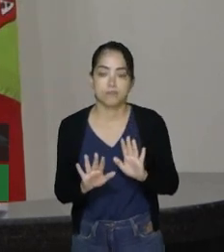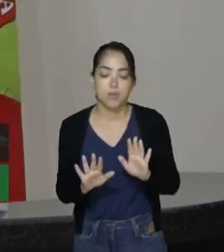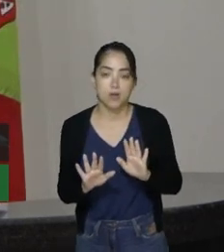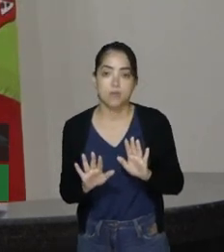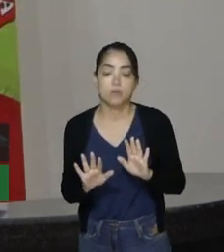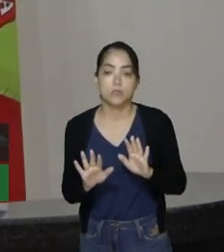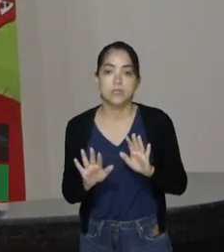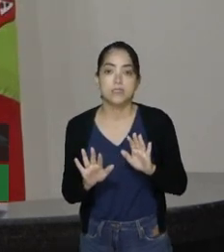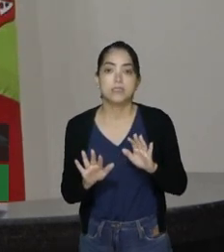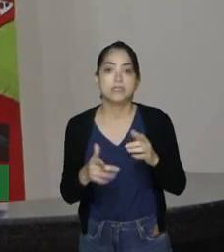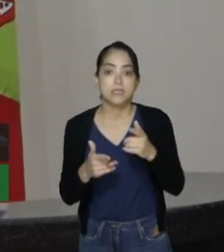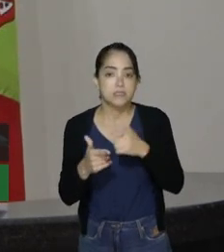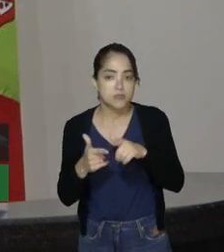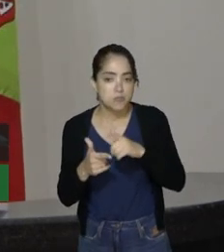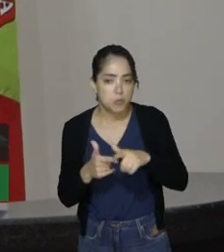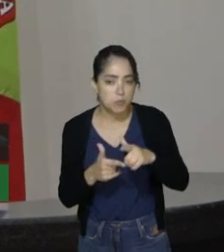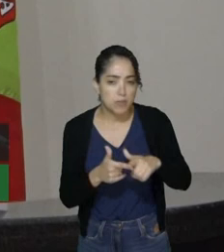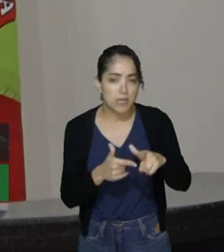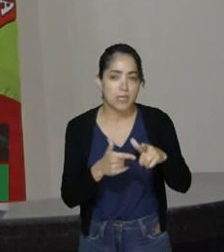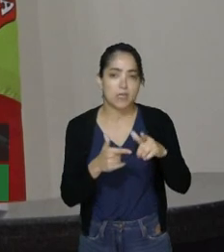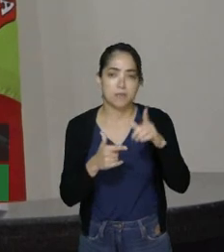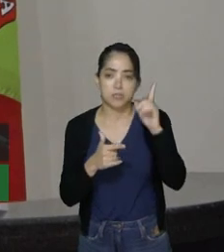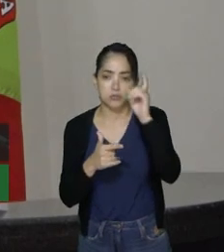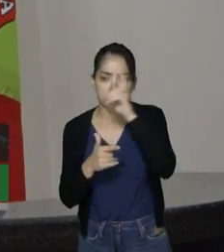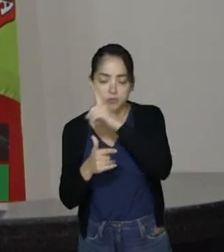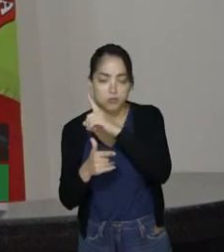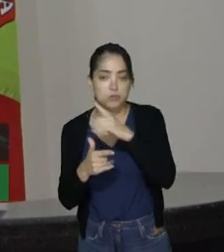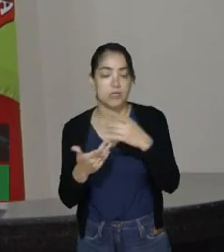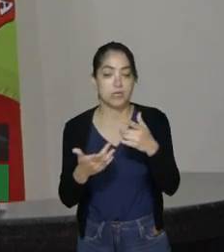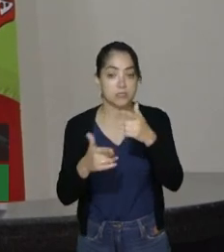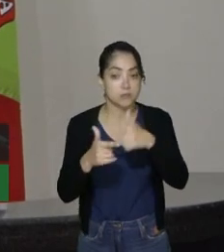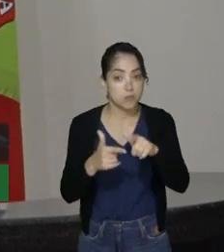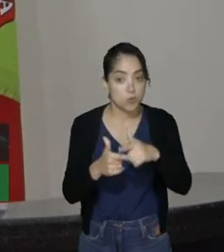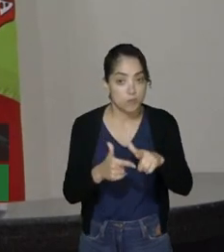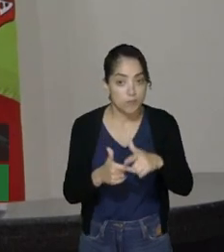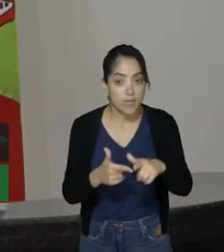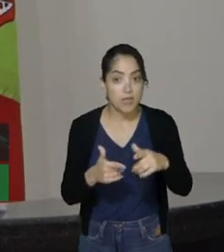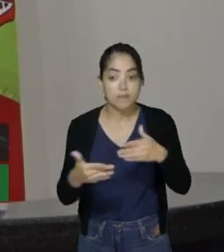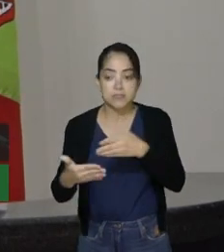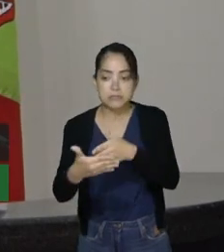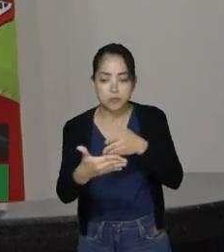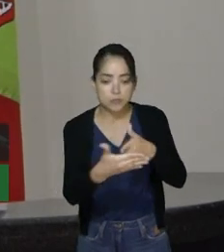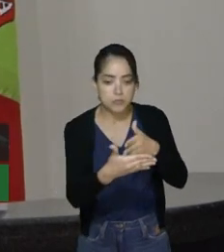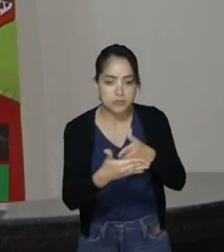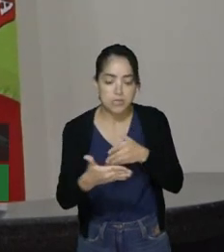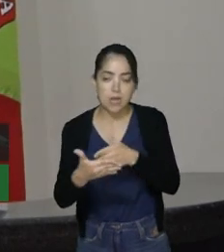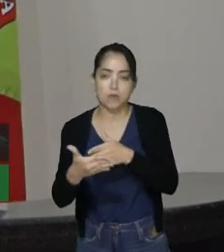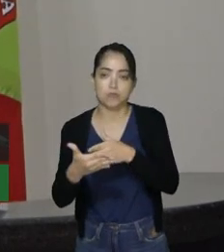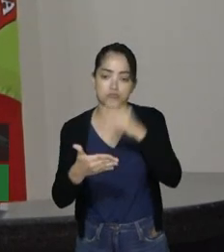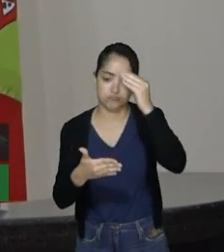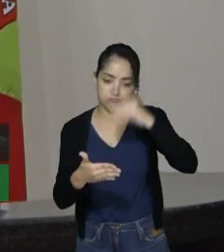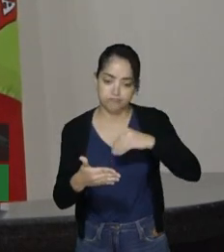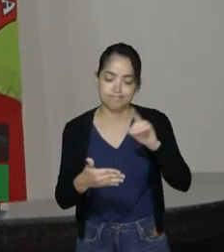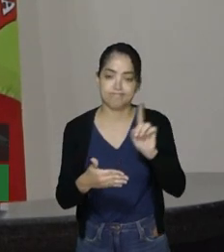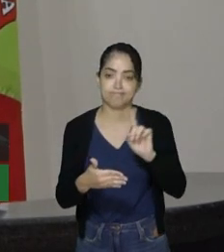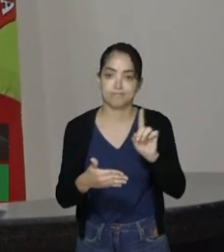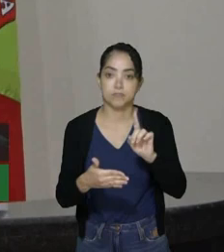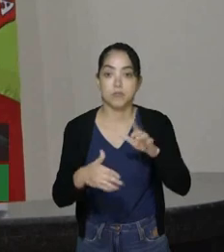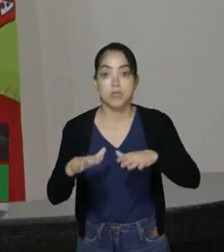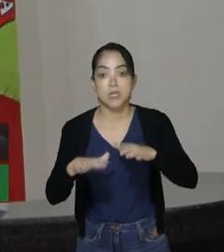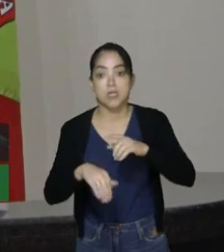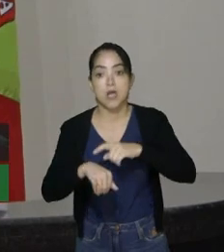diante desses problemas todos. Esses problemas e obstáculos. Mesmo quando vi, em alguns